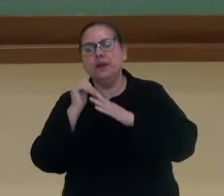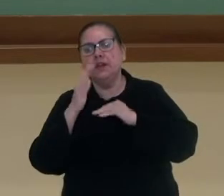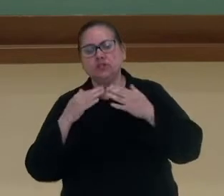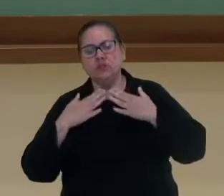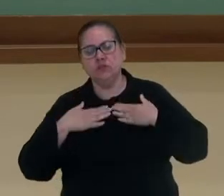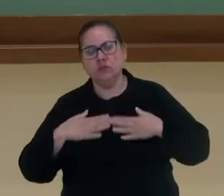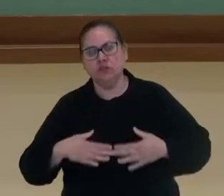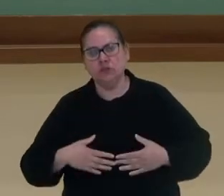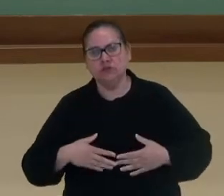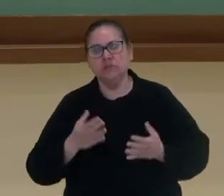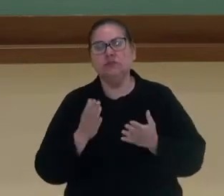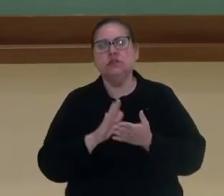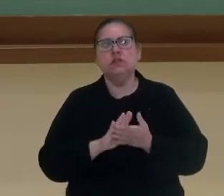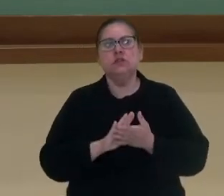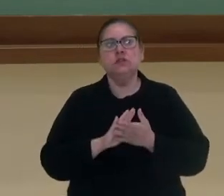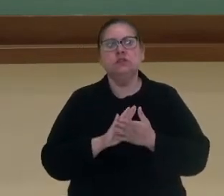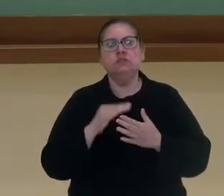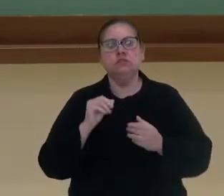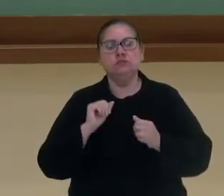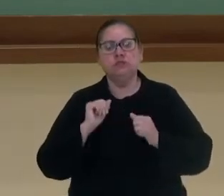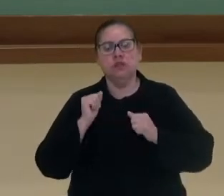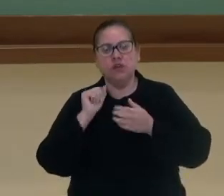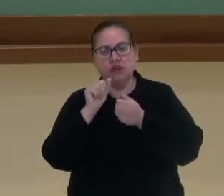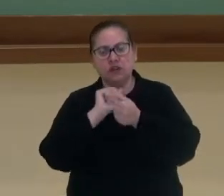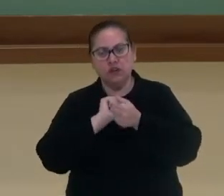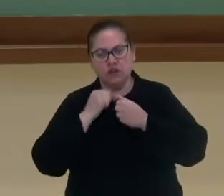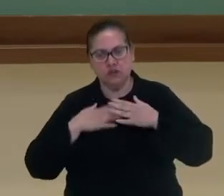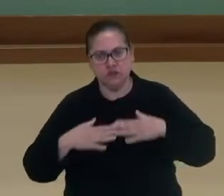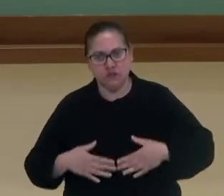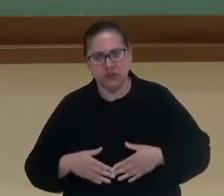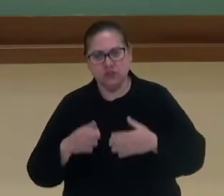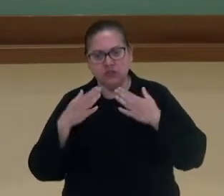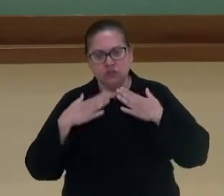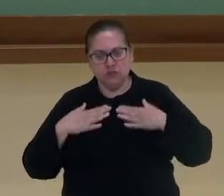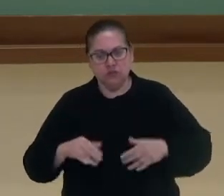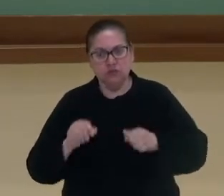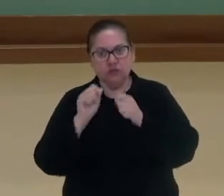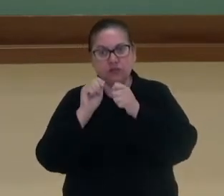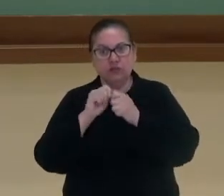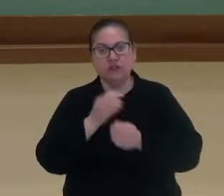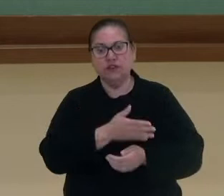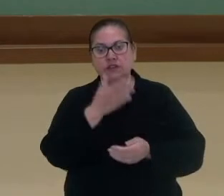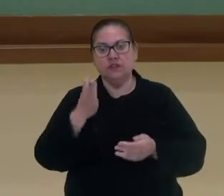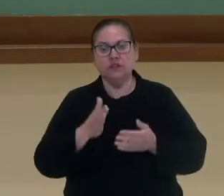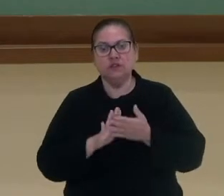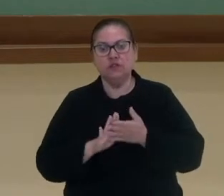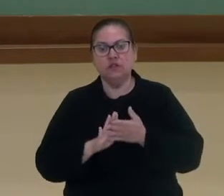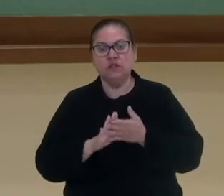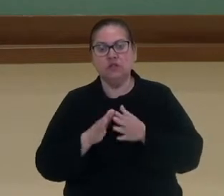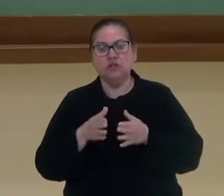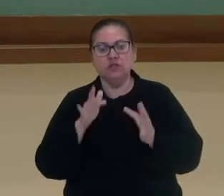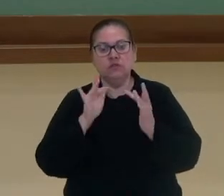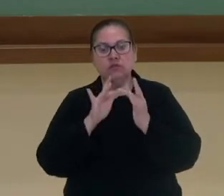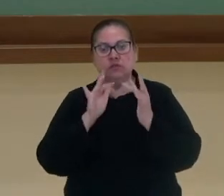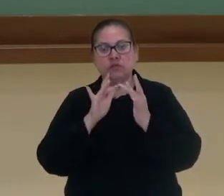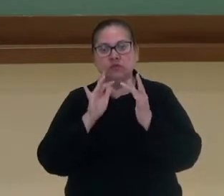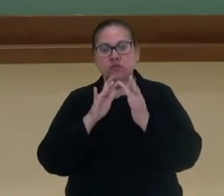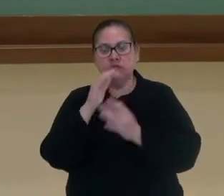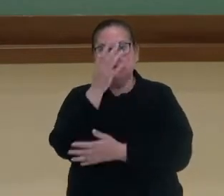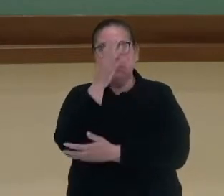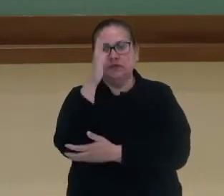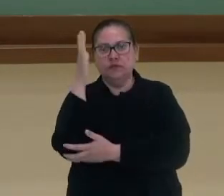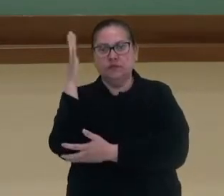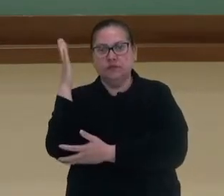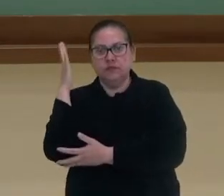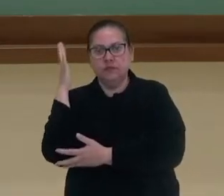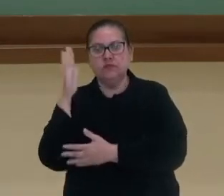práticas corporais de aventura. Então são atividades corporais que você realiza em contato com a